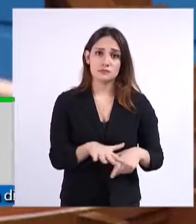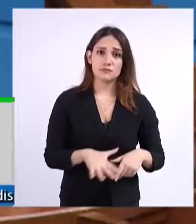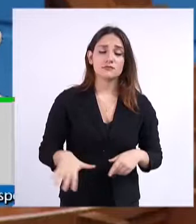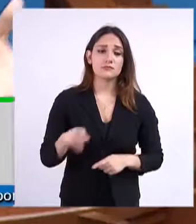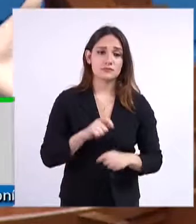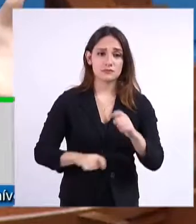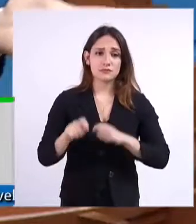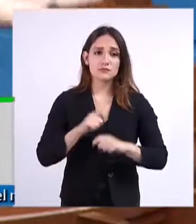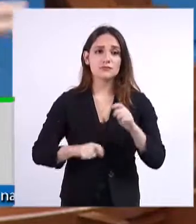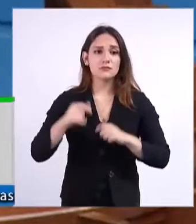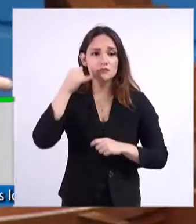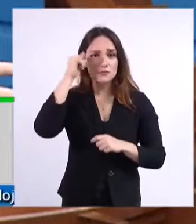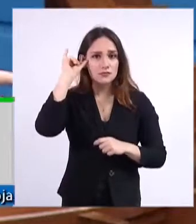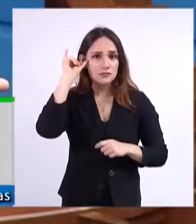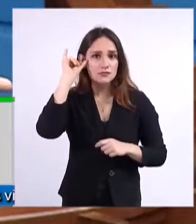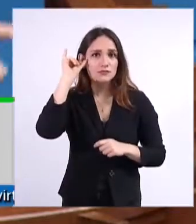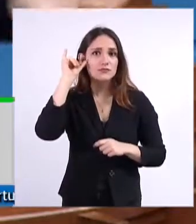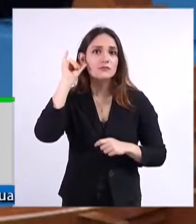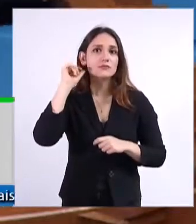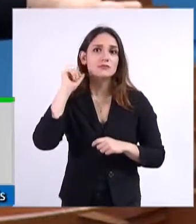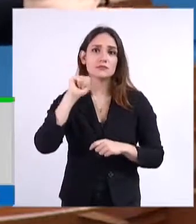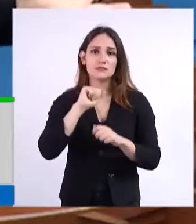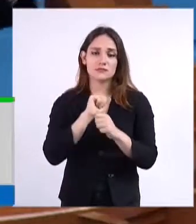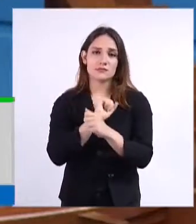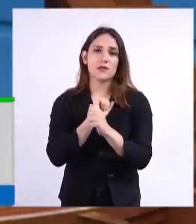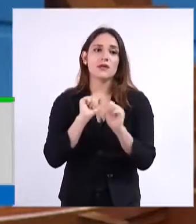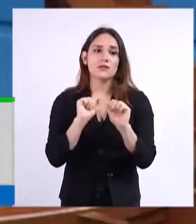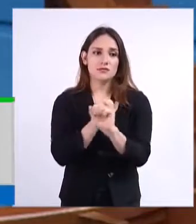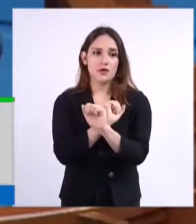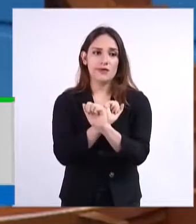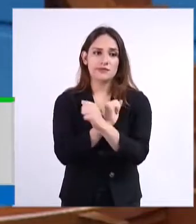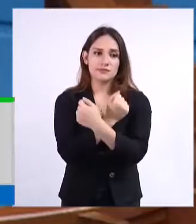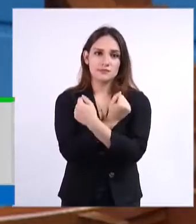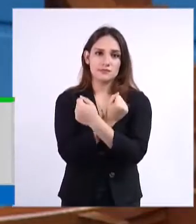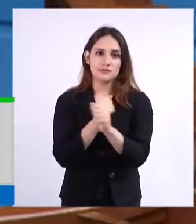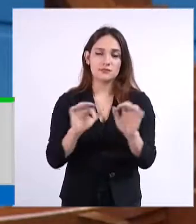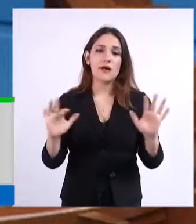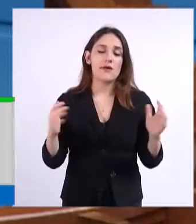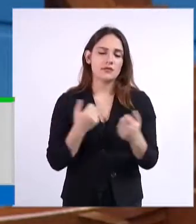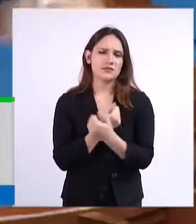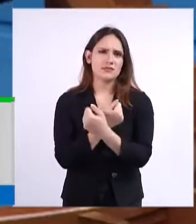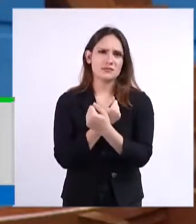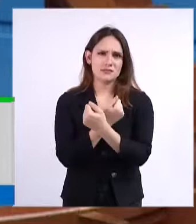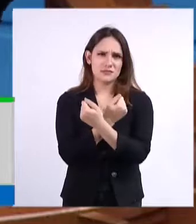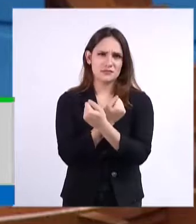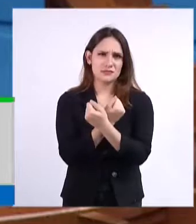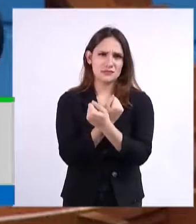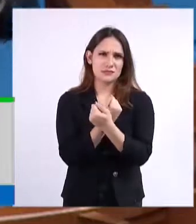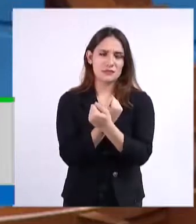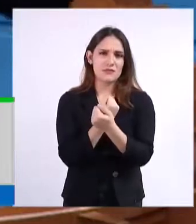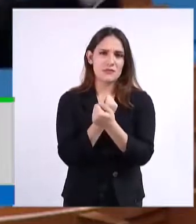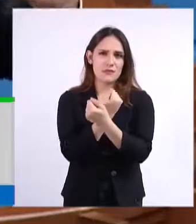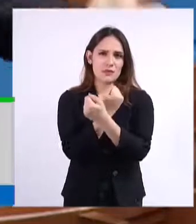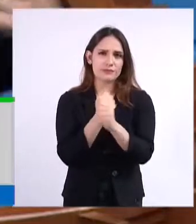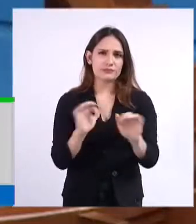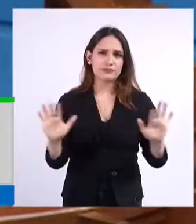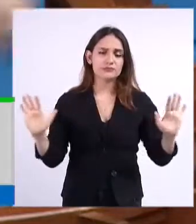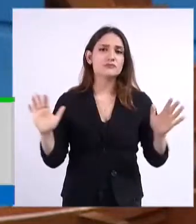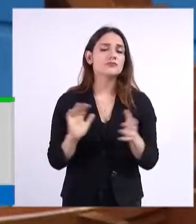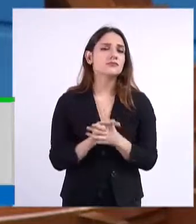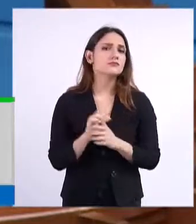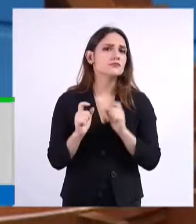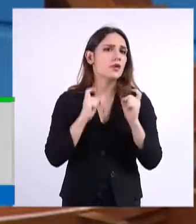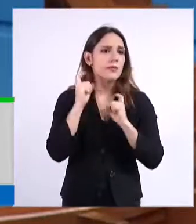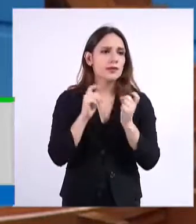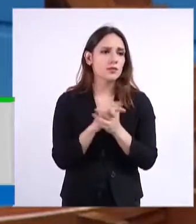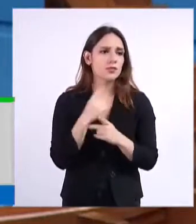A ministra Tereza Cristina está preocupada, quer conversar com a China agora, porque o presidente vai para os Estados